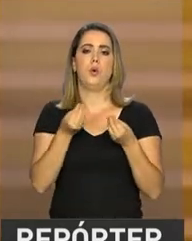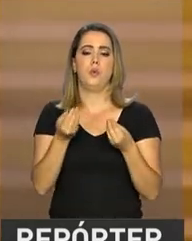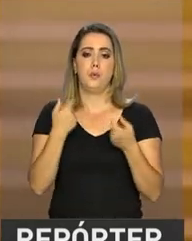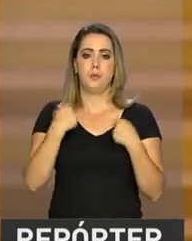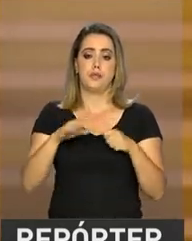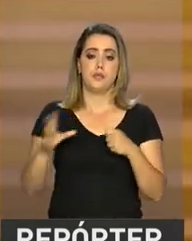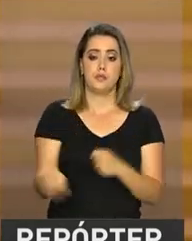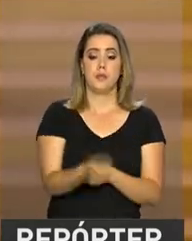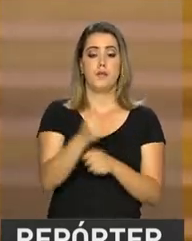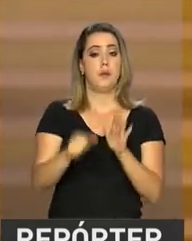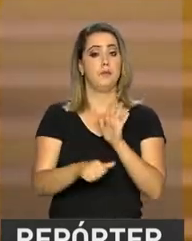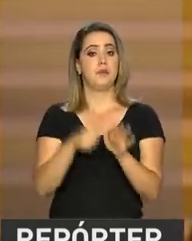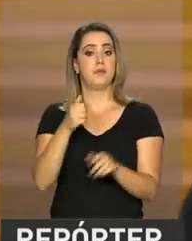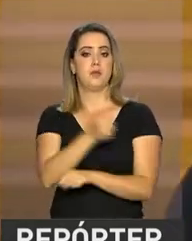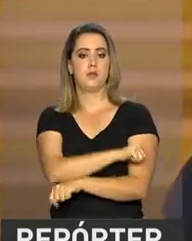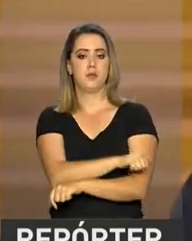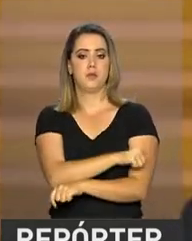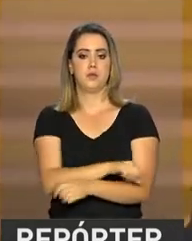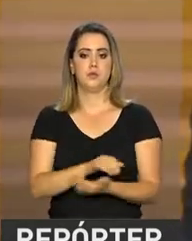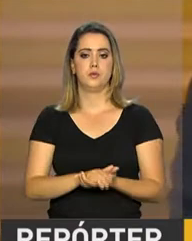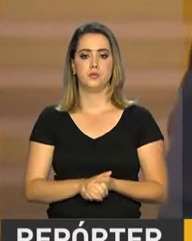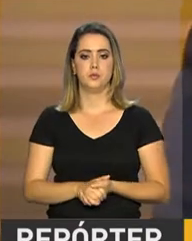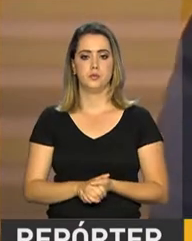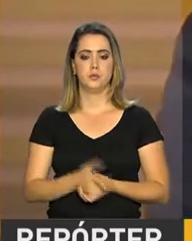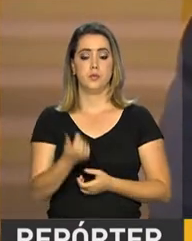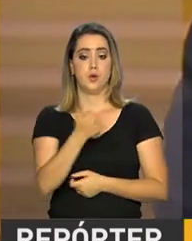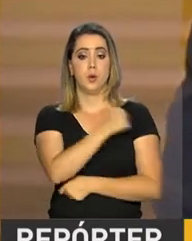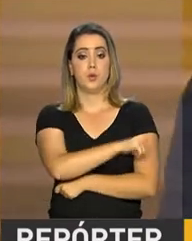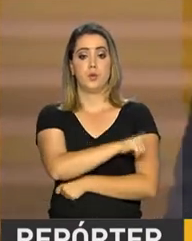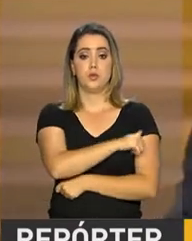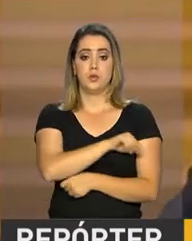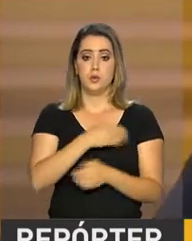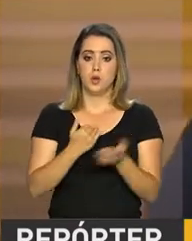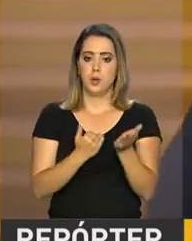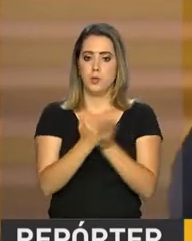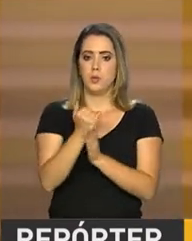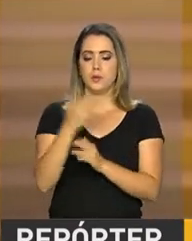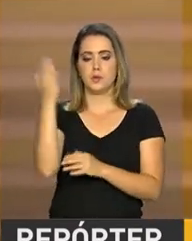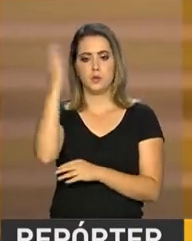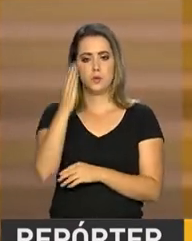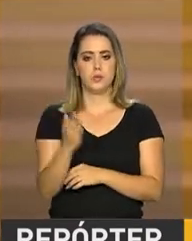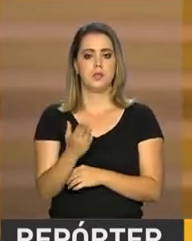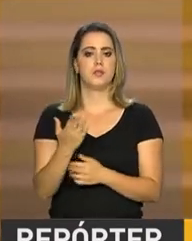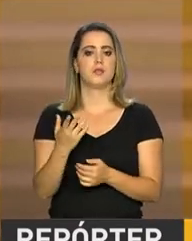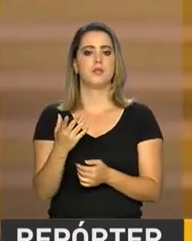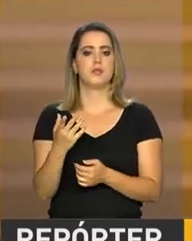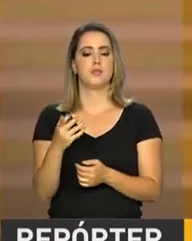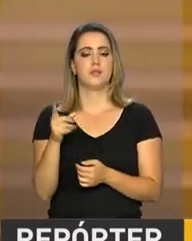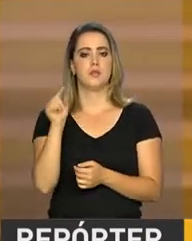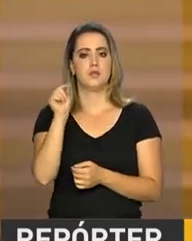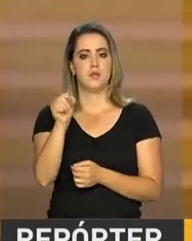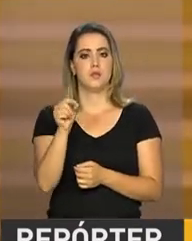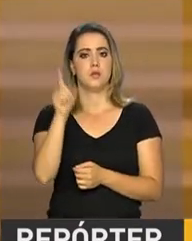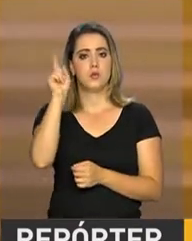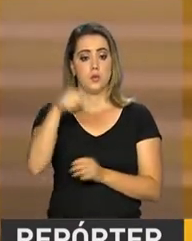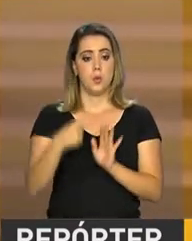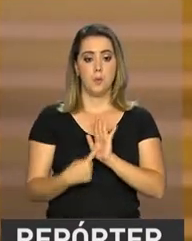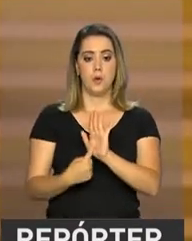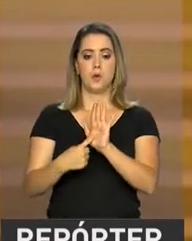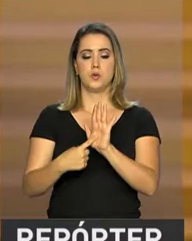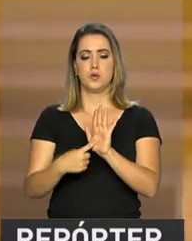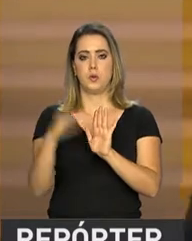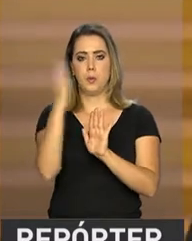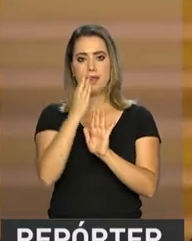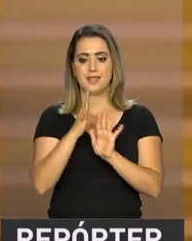salvar o rio de janeiro o rio de janeiro é a porta de entrada do turismo o rio de janeiro referência do brasil para o mundo